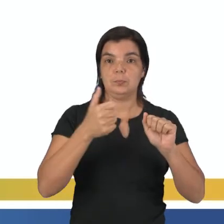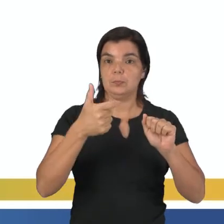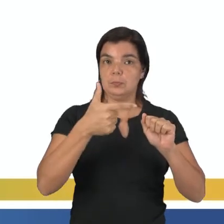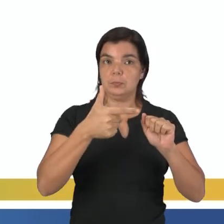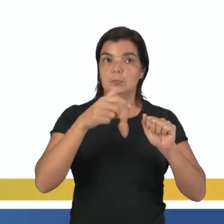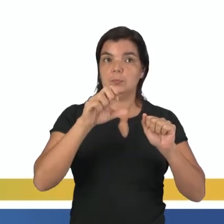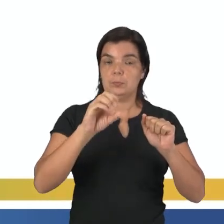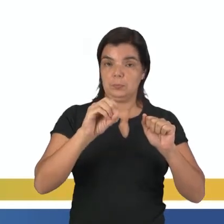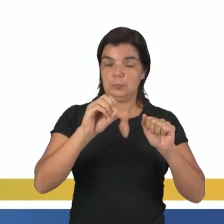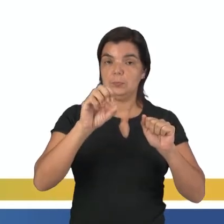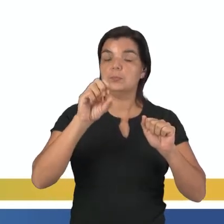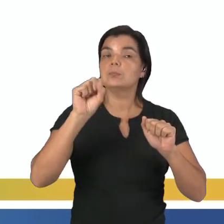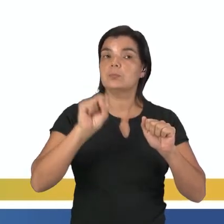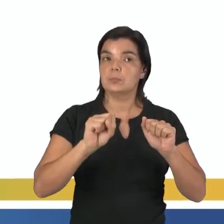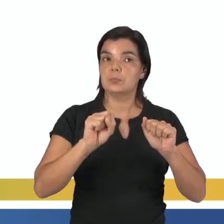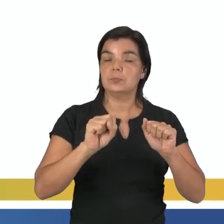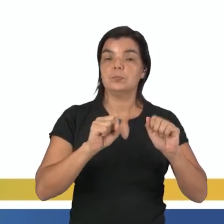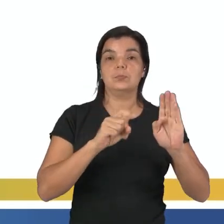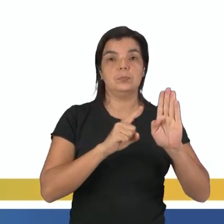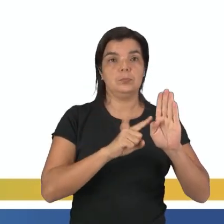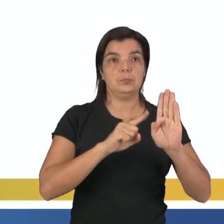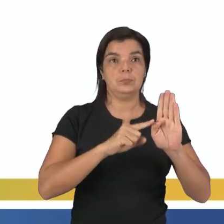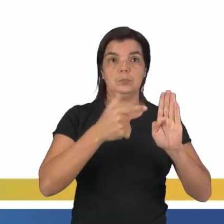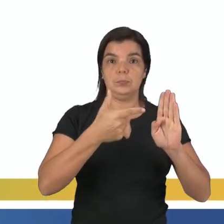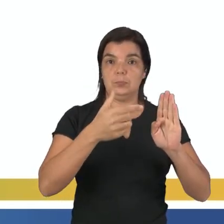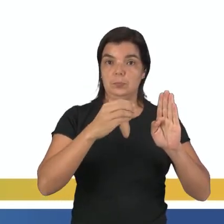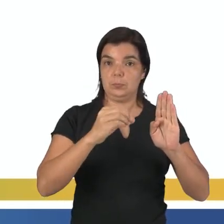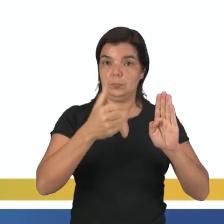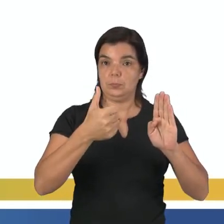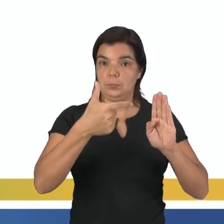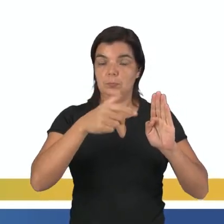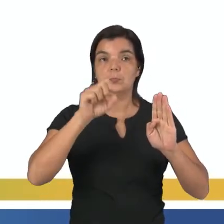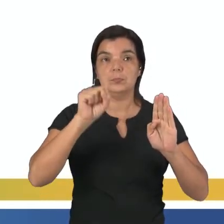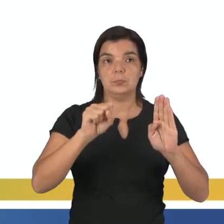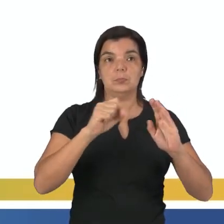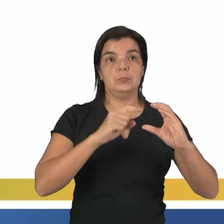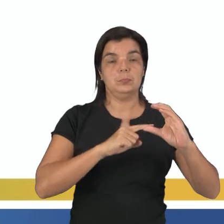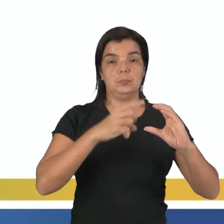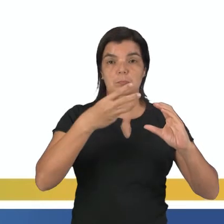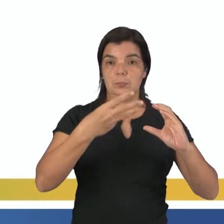quê? Seria de 120 segundos, 2.012 segundos,